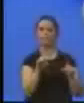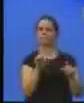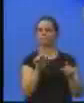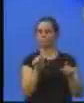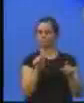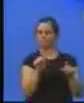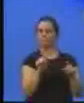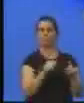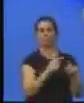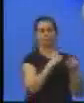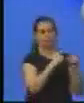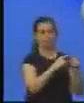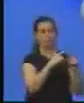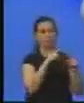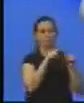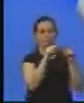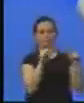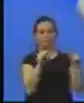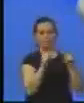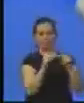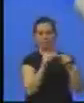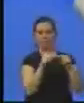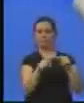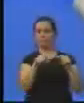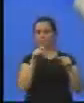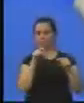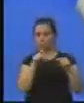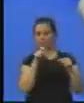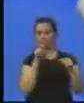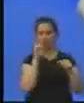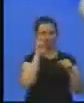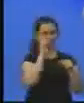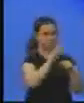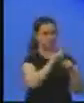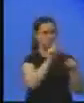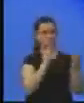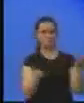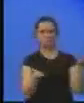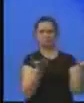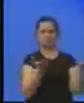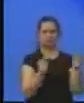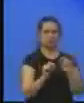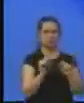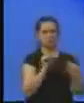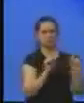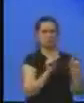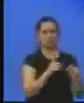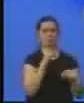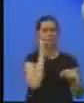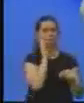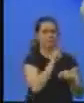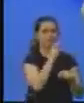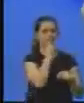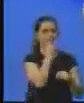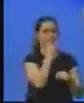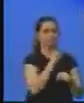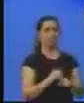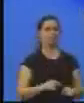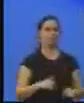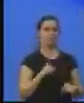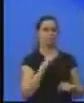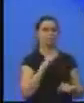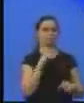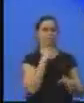x0 vezes Δx. Vamos ver como é que nós trabalhamos com isso e quem é quem em toda essa história? Então, vamos lá, vamos ver um exemplo. Eu